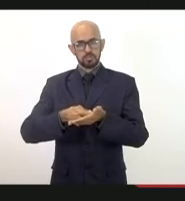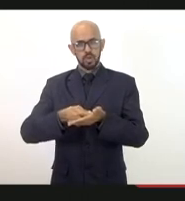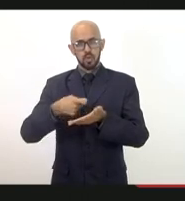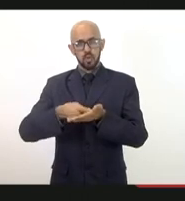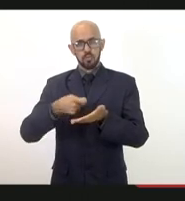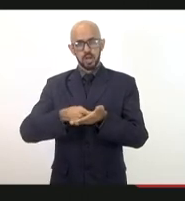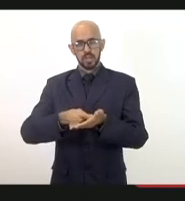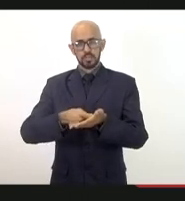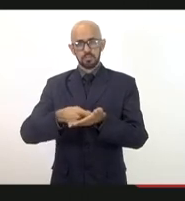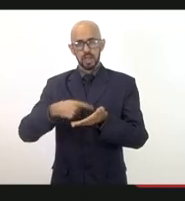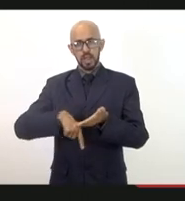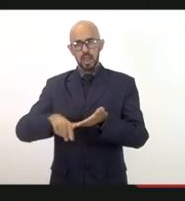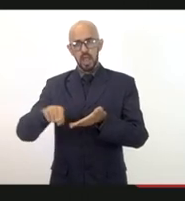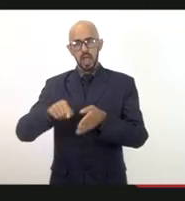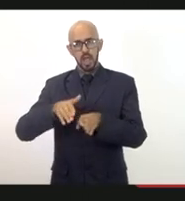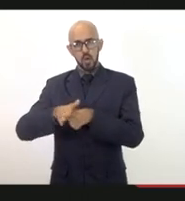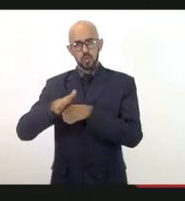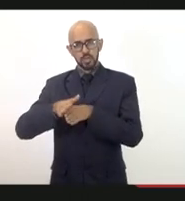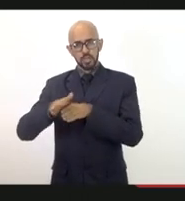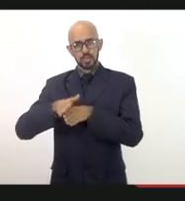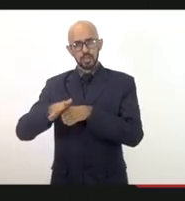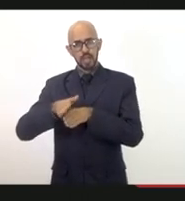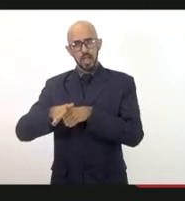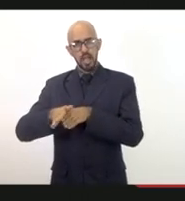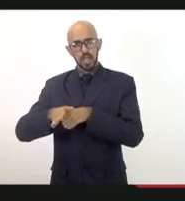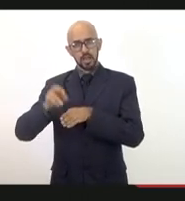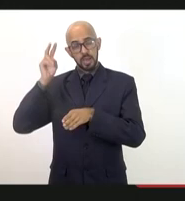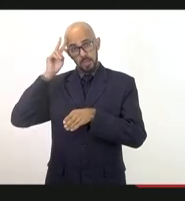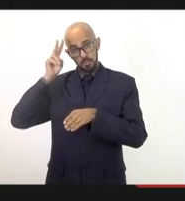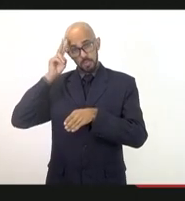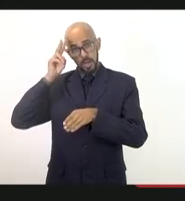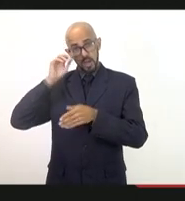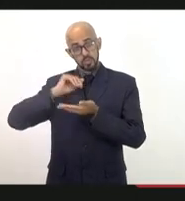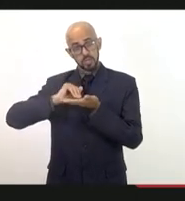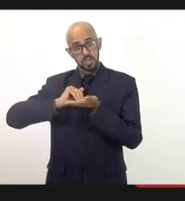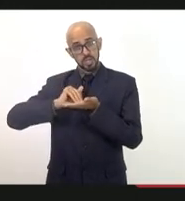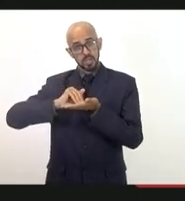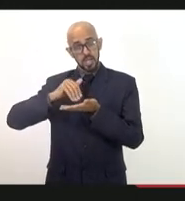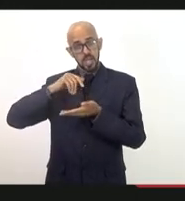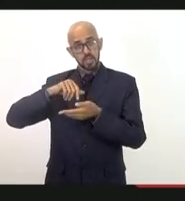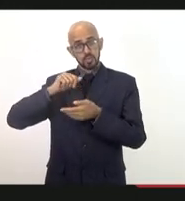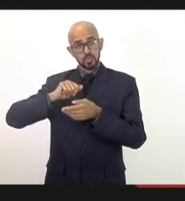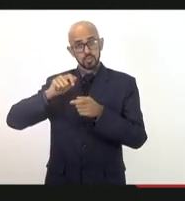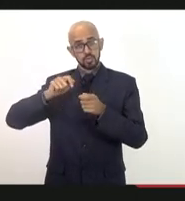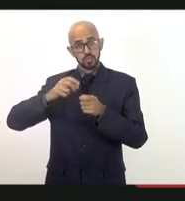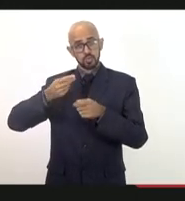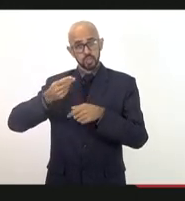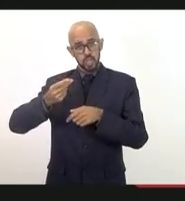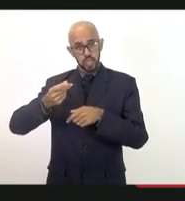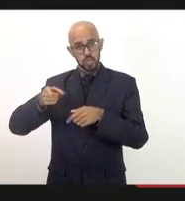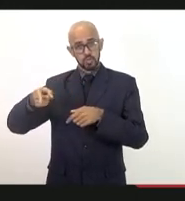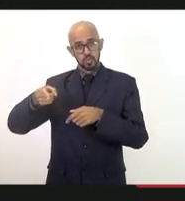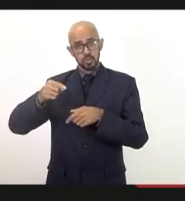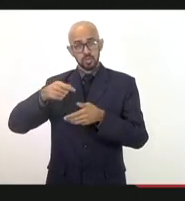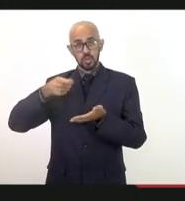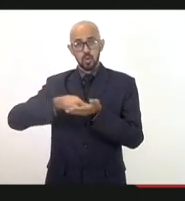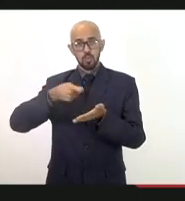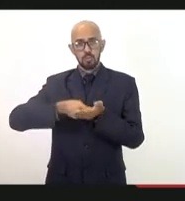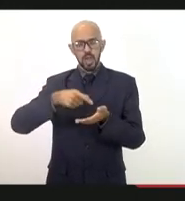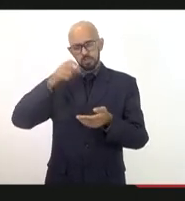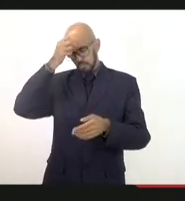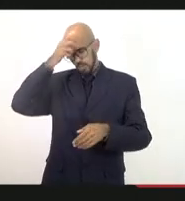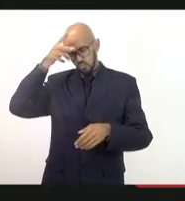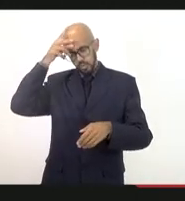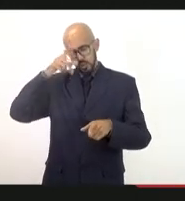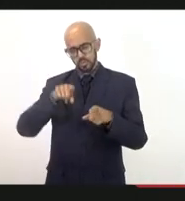lá, orientar, lembrar o secretário que tem um recurso, identificar o recurso e cobrar do prefeito. Isso é